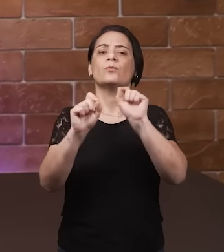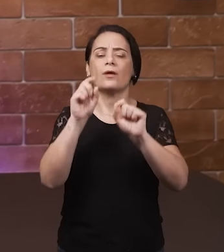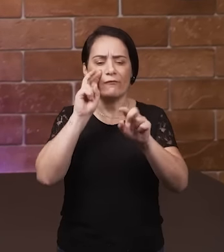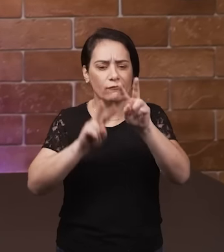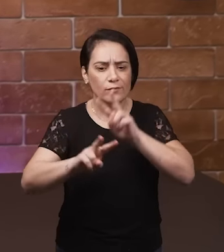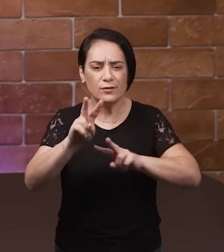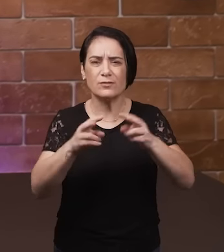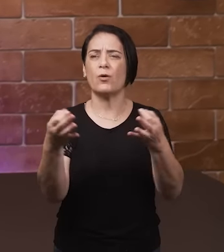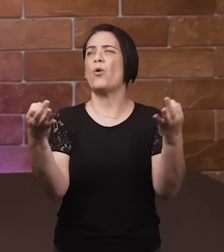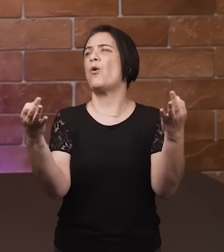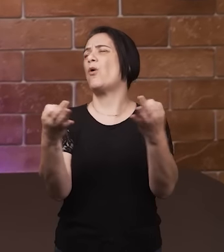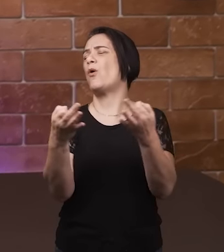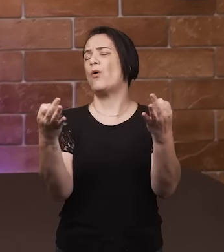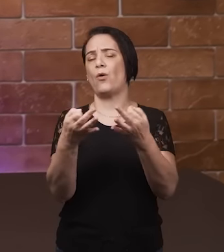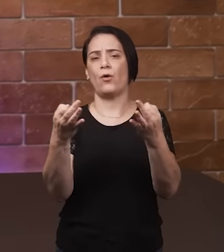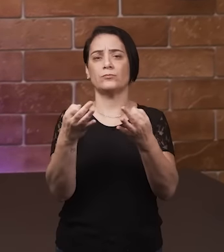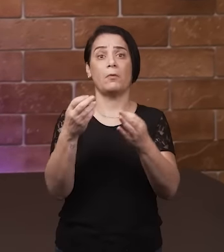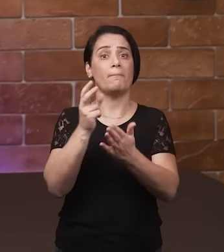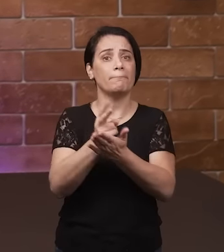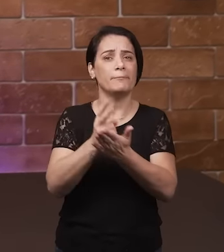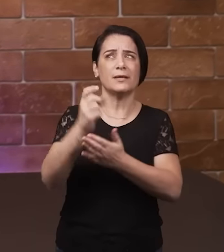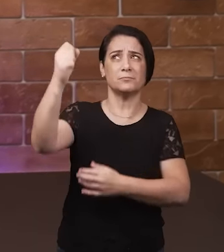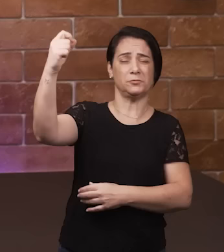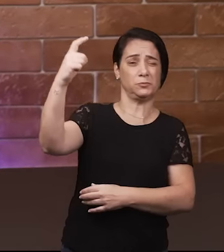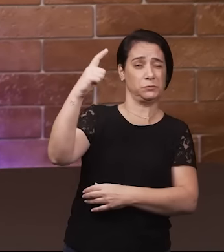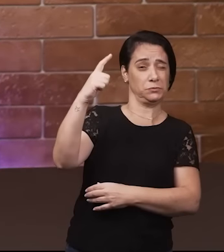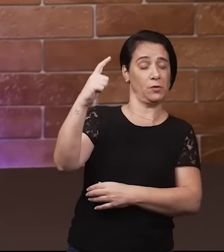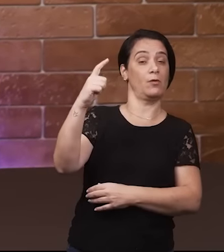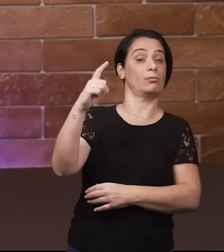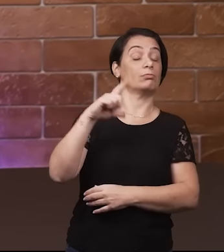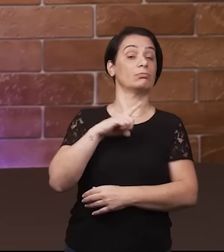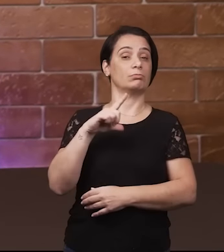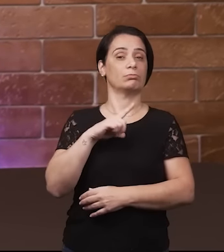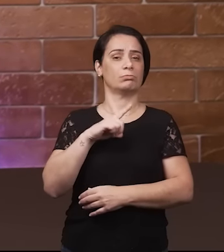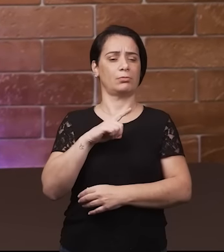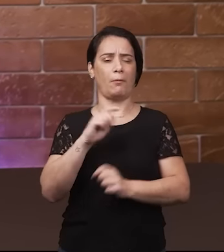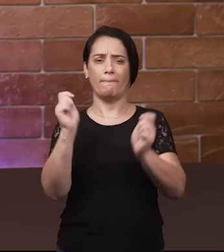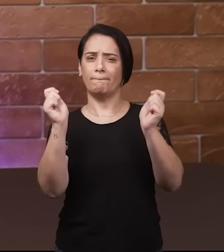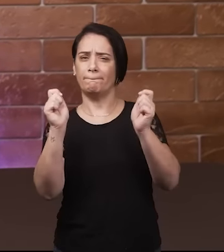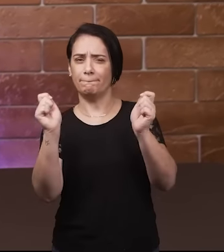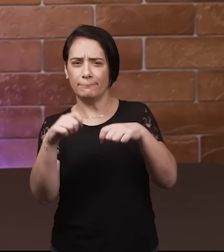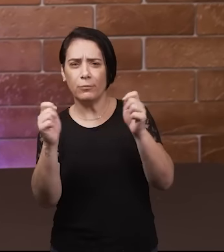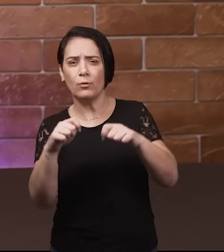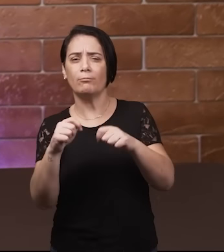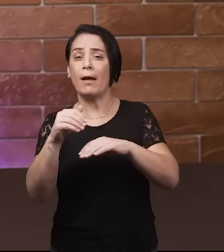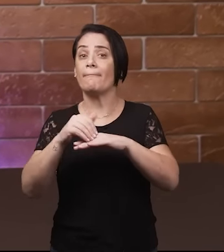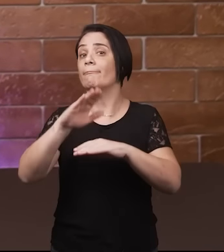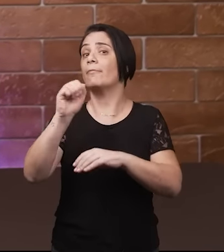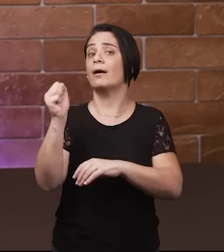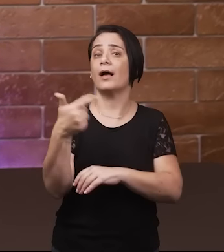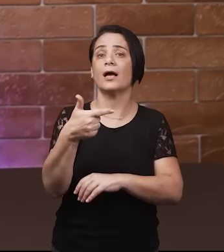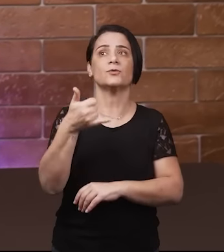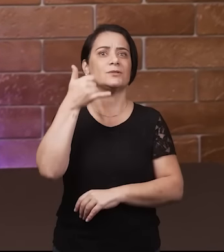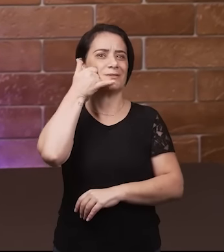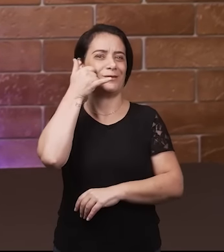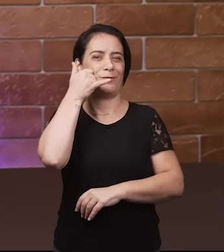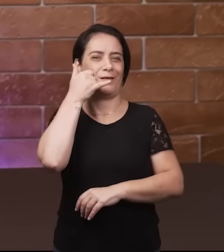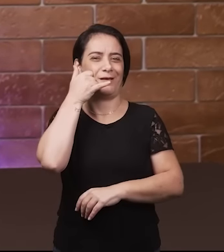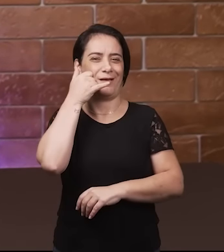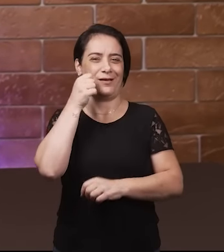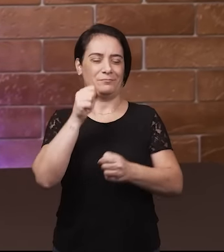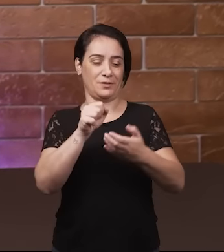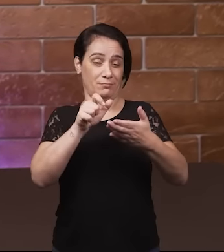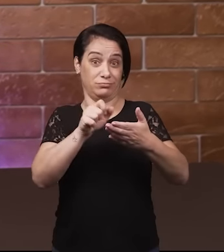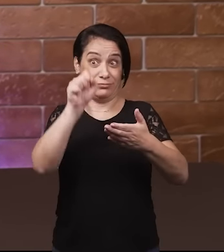uma ótima visualização mesmo contra a luz do sol. Muito mais potente do que os nossos celulares, por exemplo, que perdem nitidez